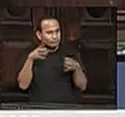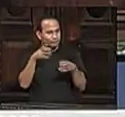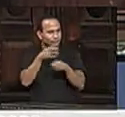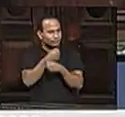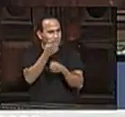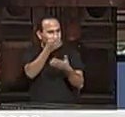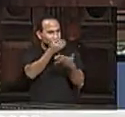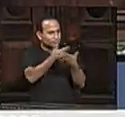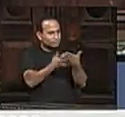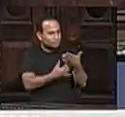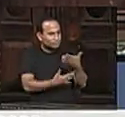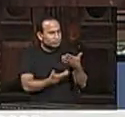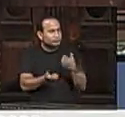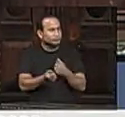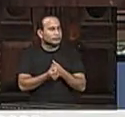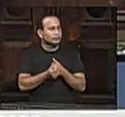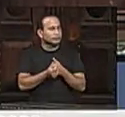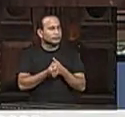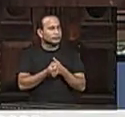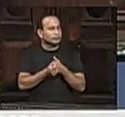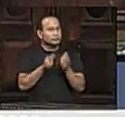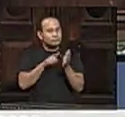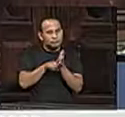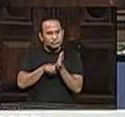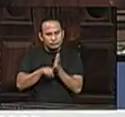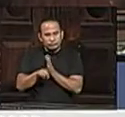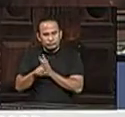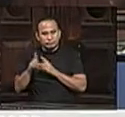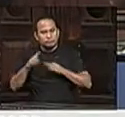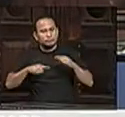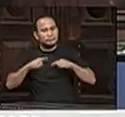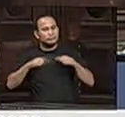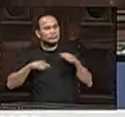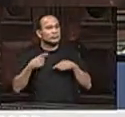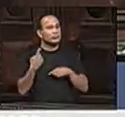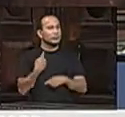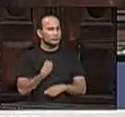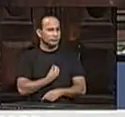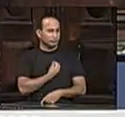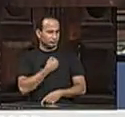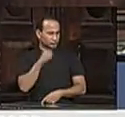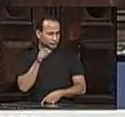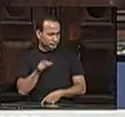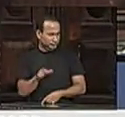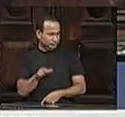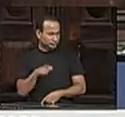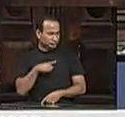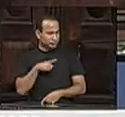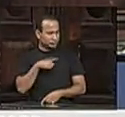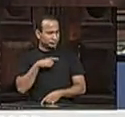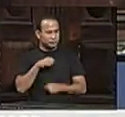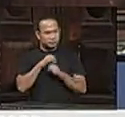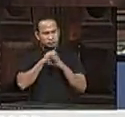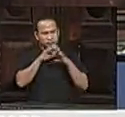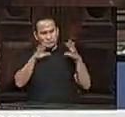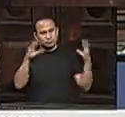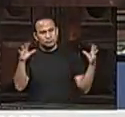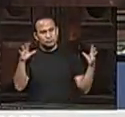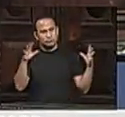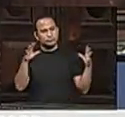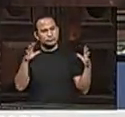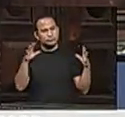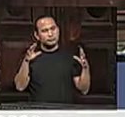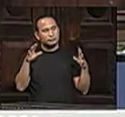sua análise, o seu debate, para que nós aqui tenhamos uma posição clara em